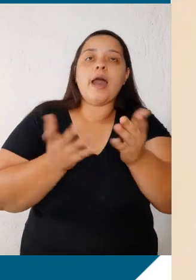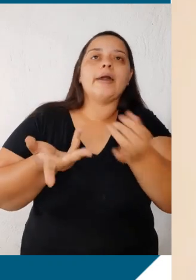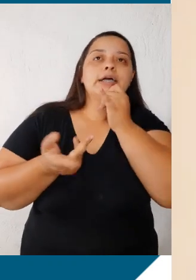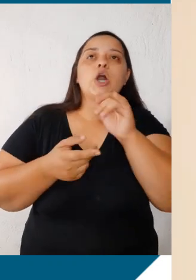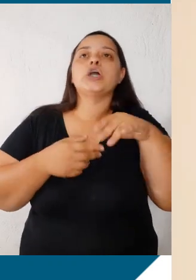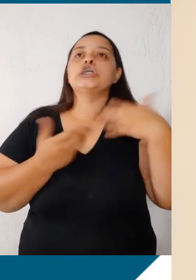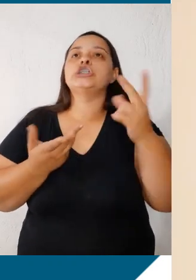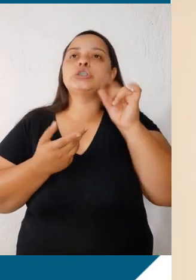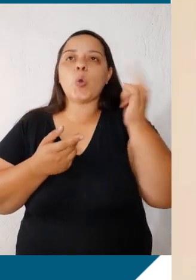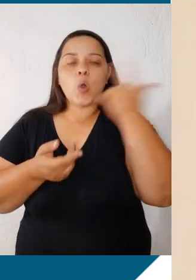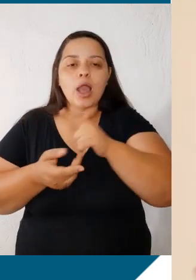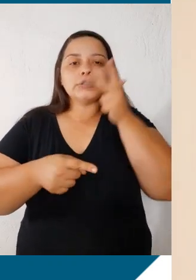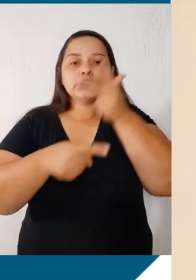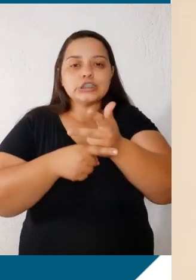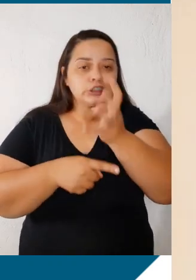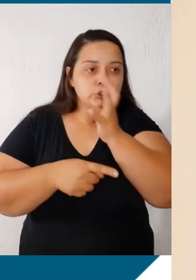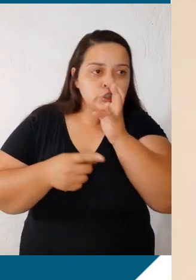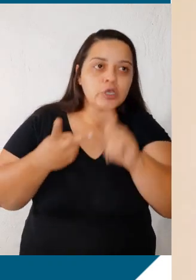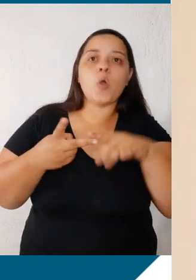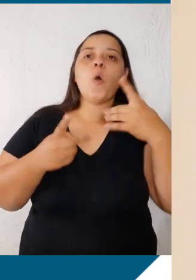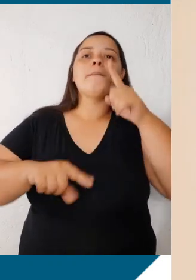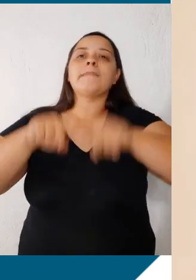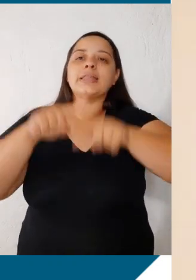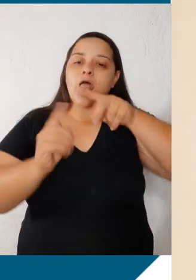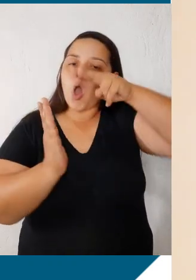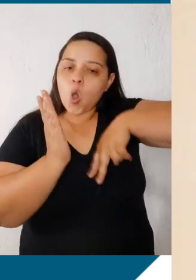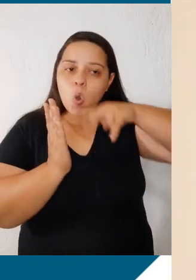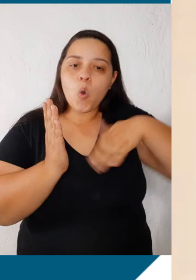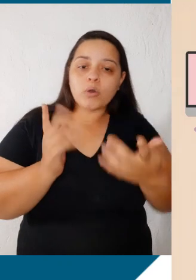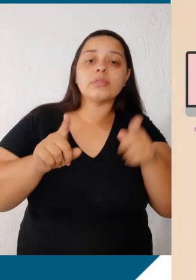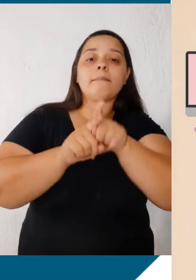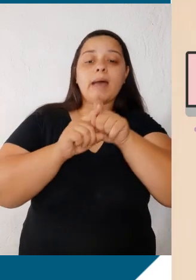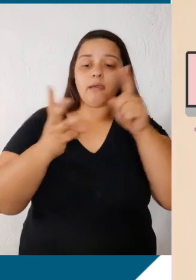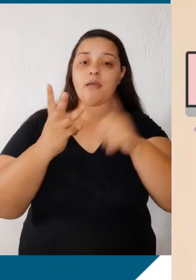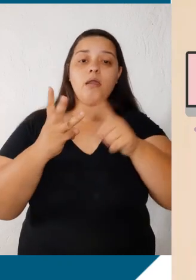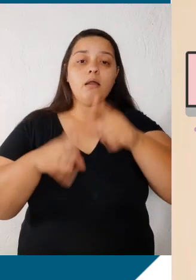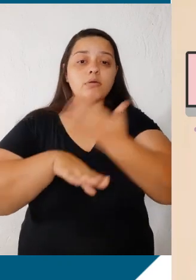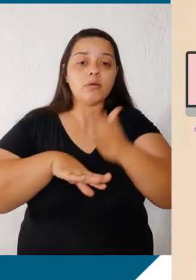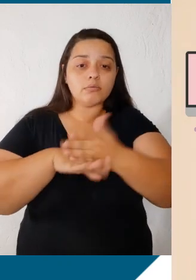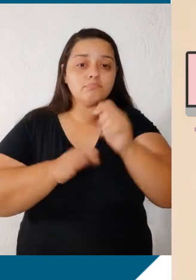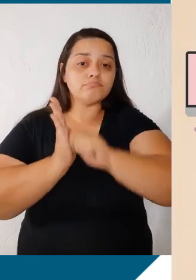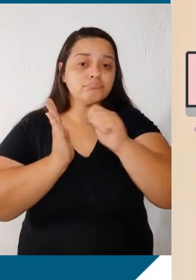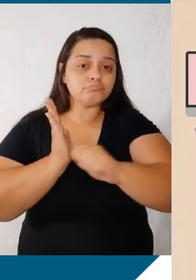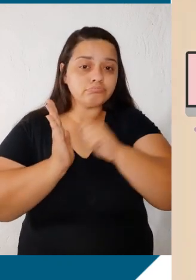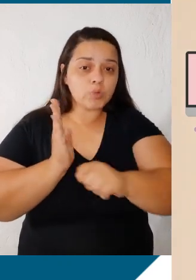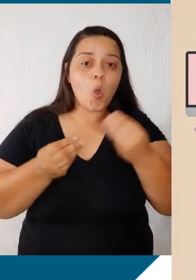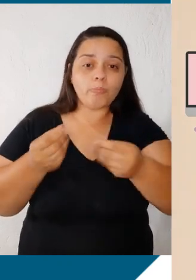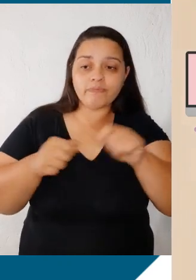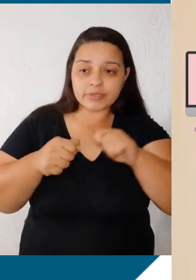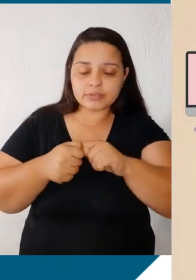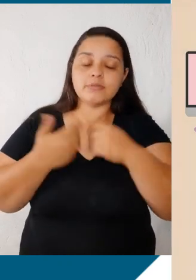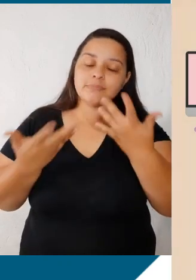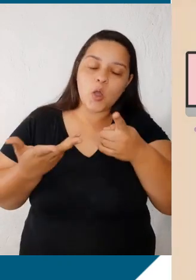assistir a videoaula, quando poderá ler o material escrito ou fazer os exercícios. Dessa maneira, você pode